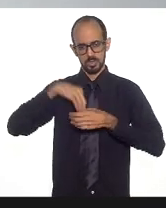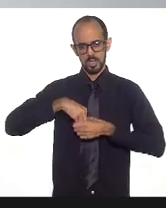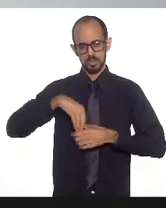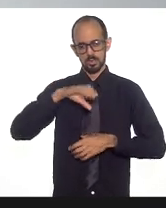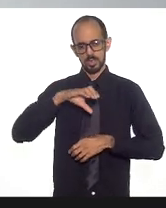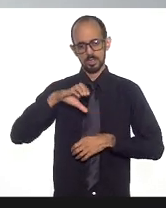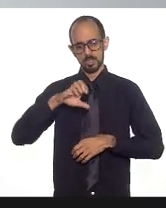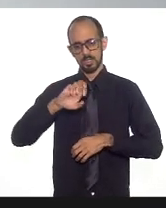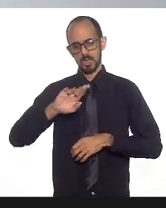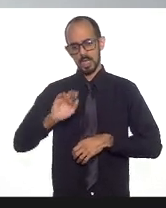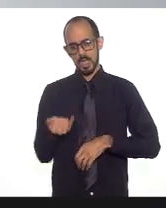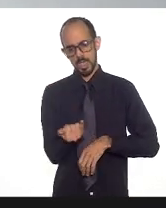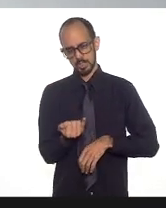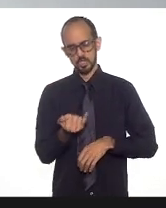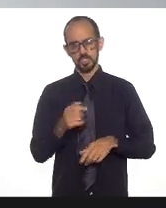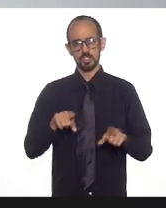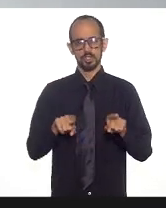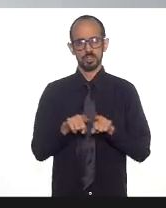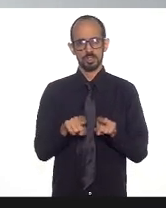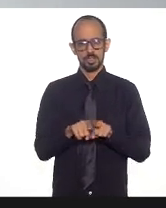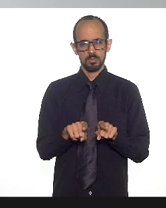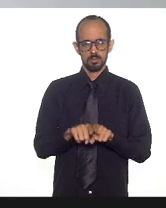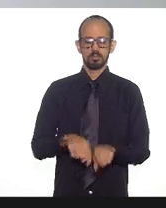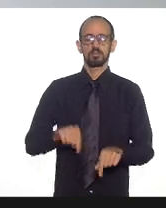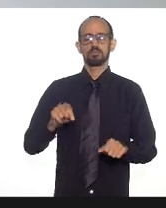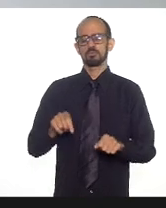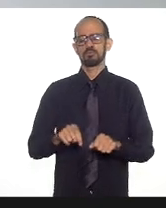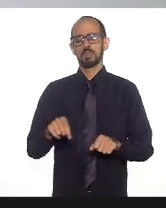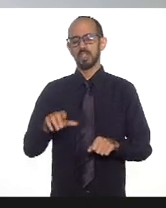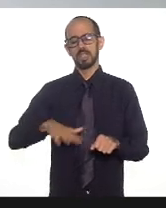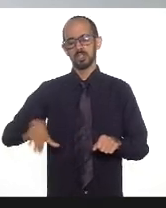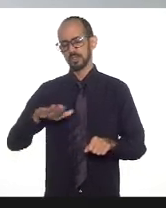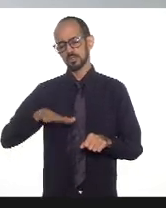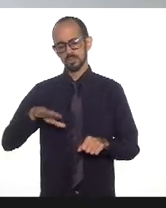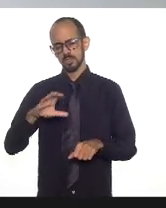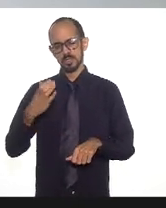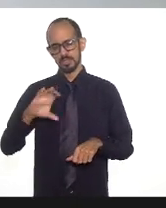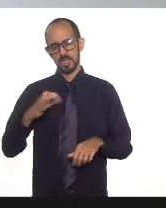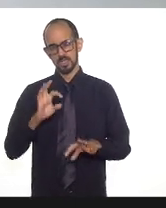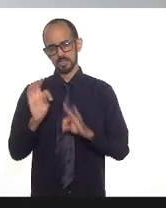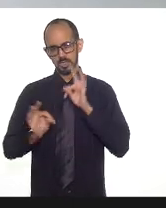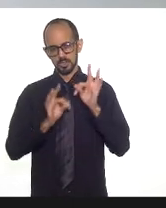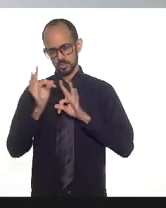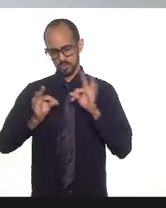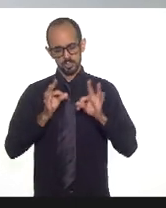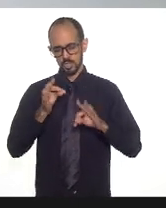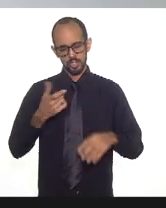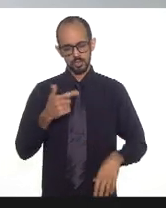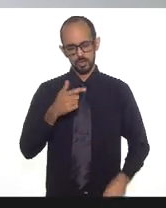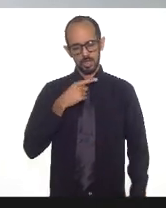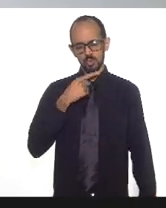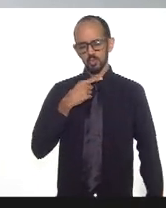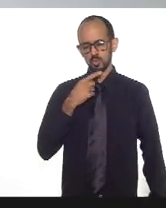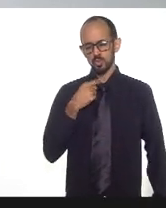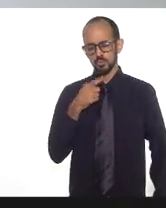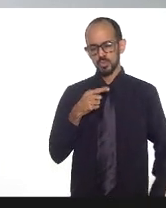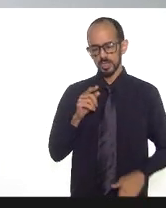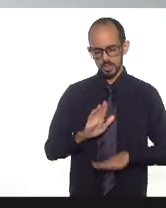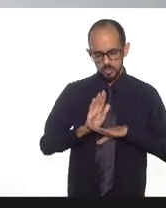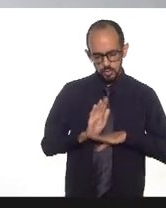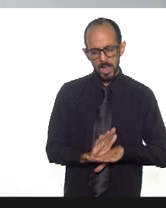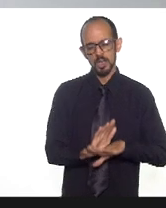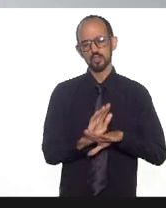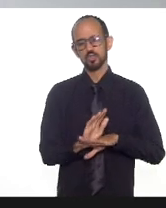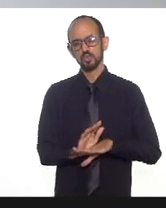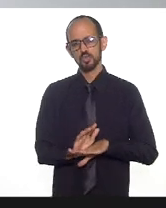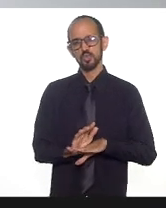CCERD, fortalece o diálogo no campo da ciência e tecnologia, e não tenho dúvida que contribui no curto, no médio e no longo